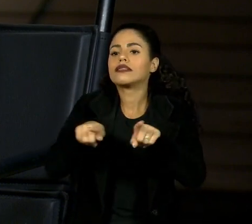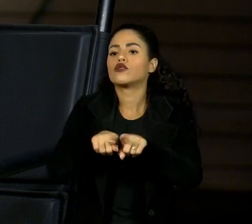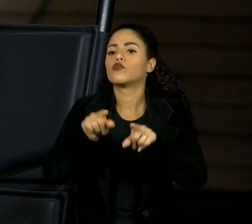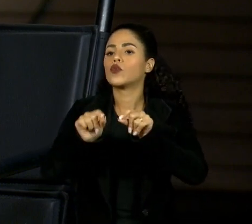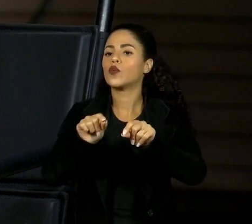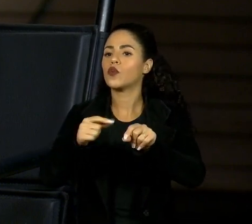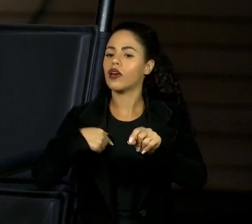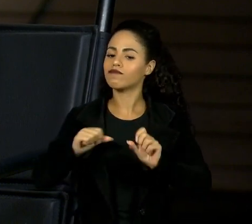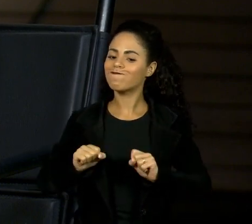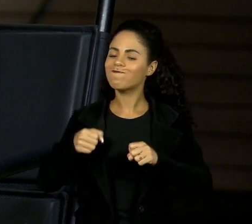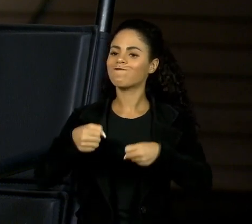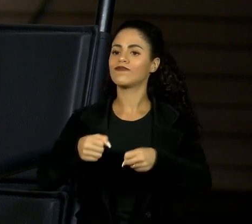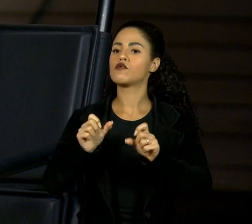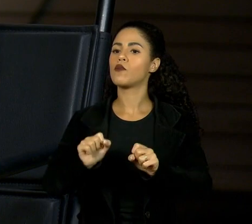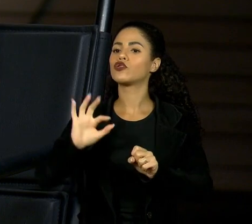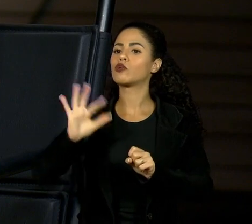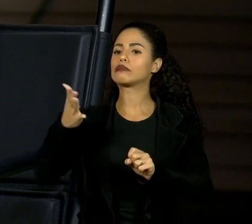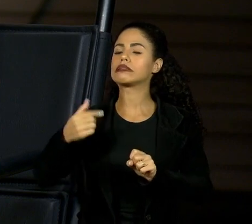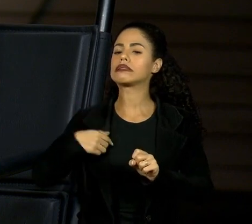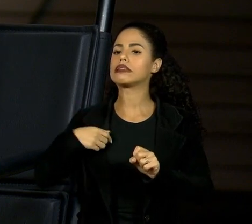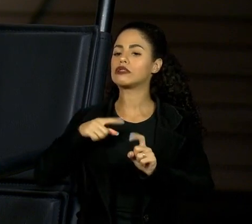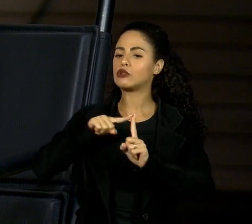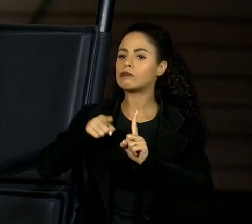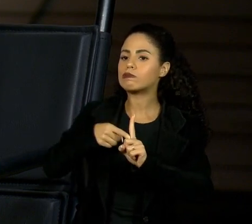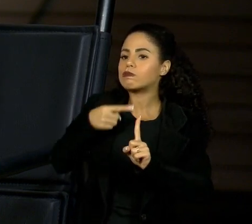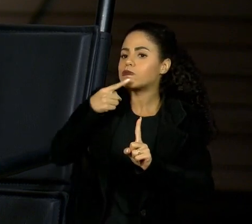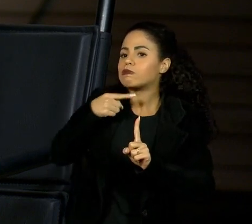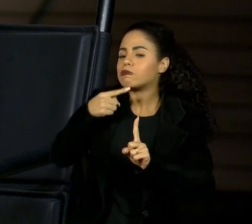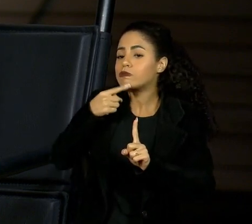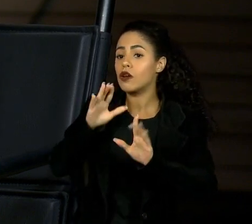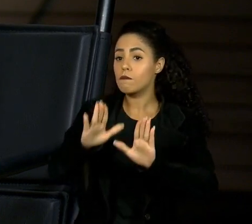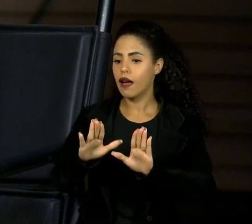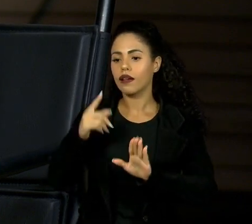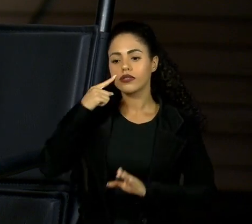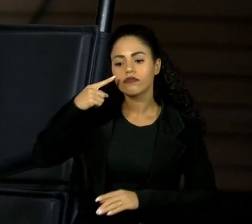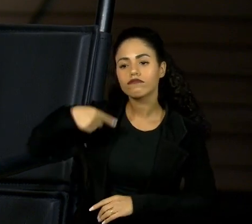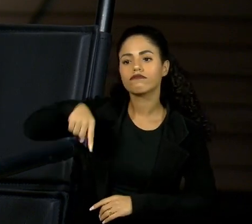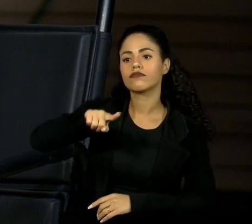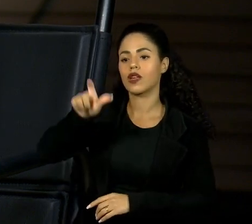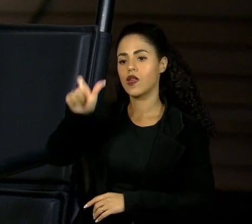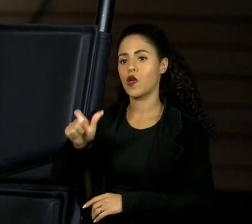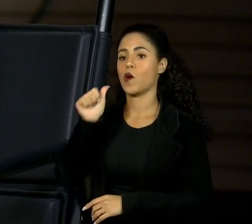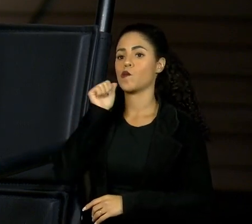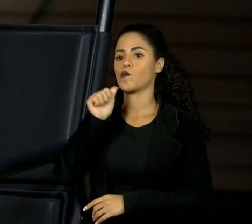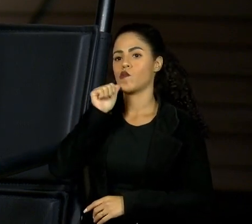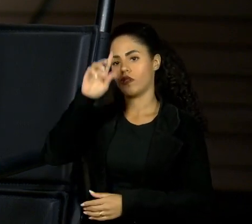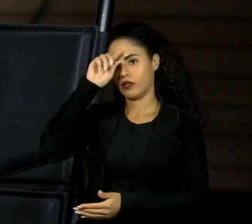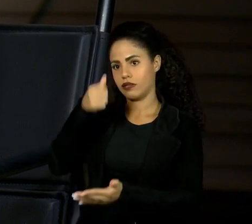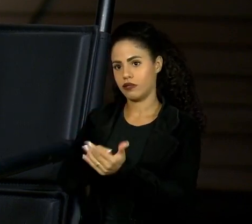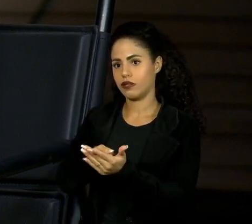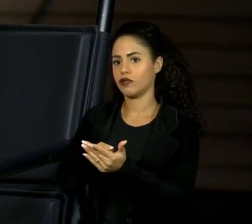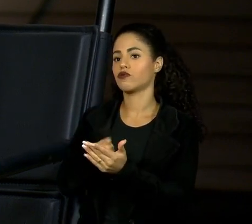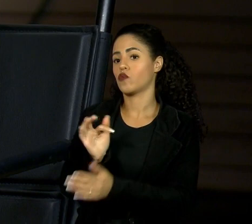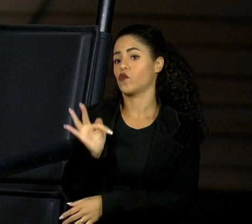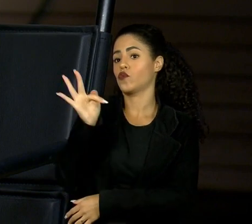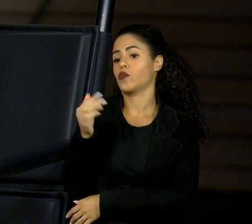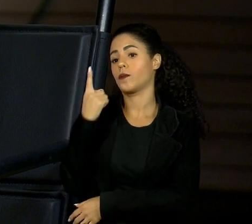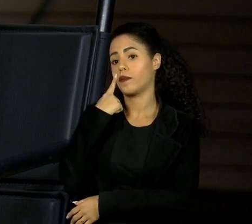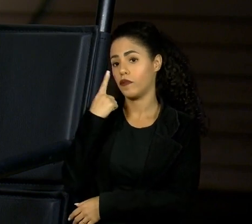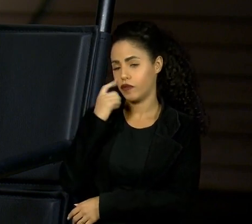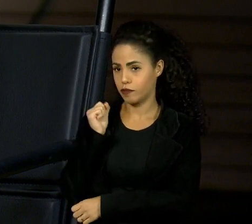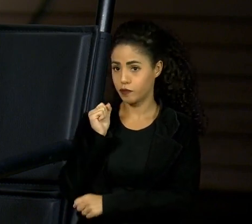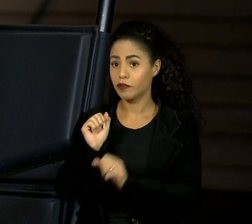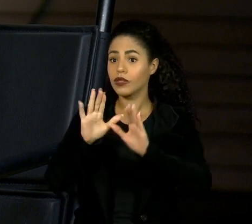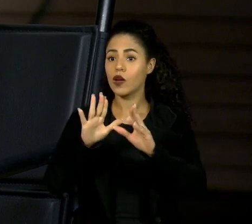o enfrentamento da infertilidade. Então, nós não podemos decidir isso lá na frente, a natureza não é justa conosco. Então,